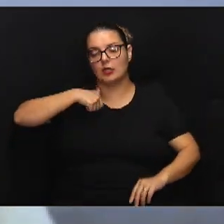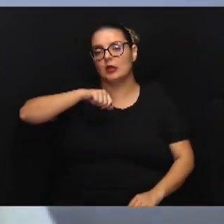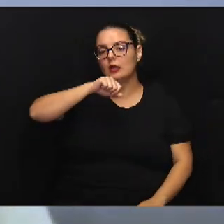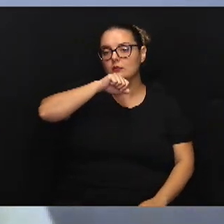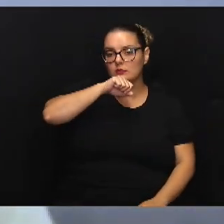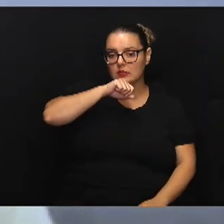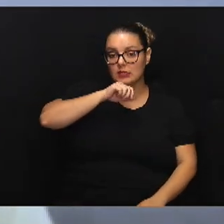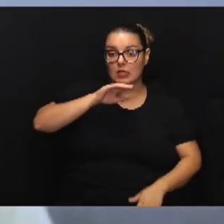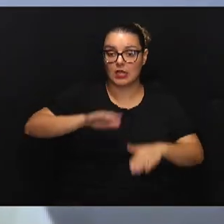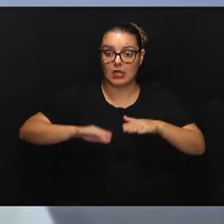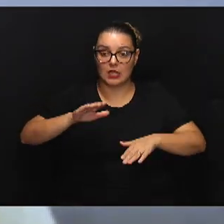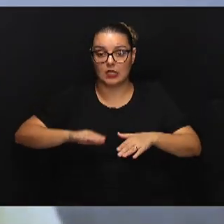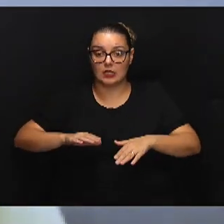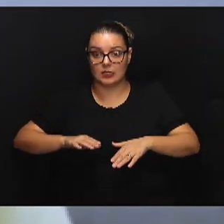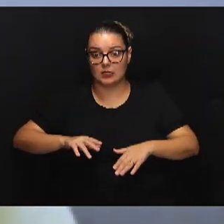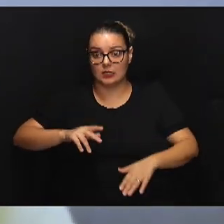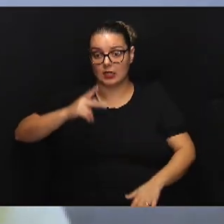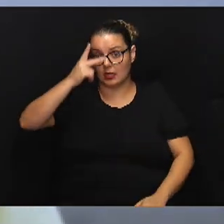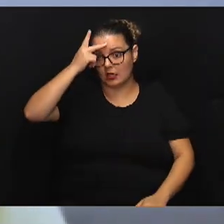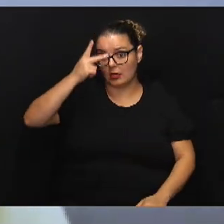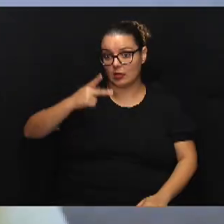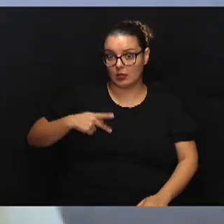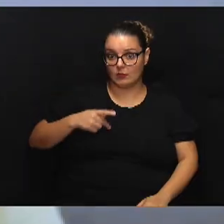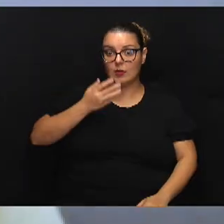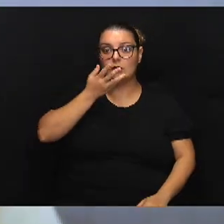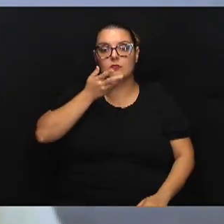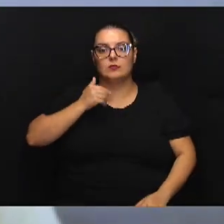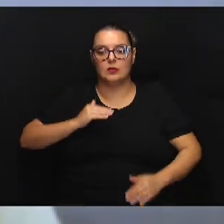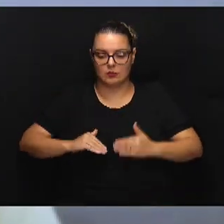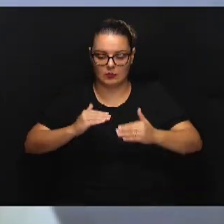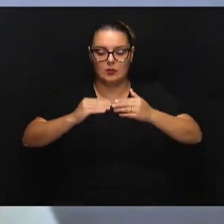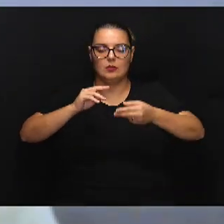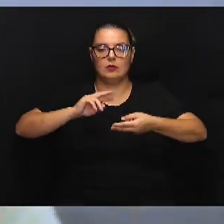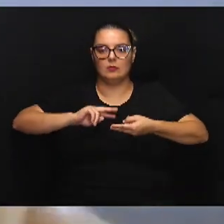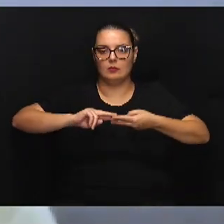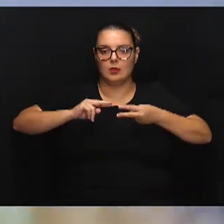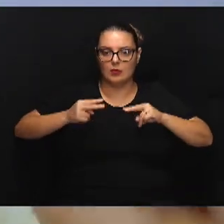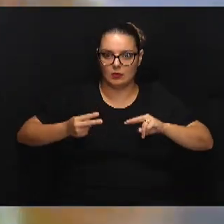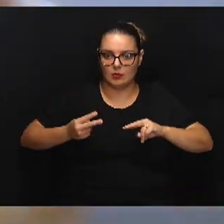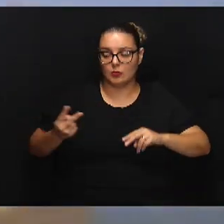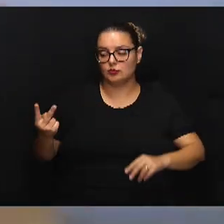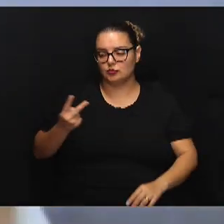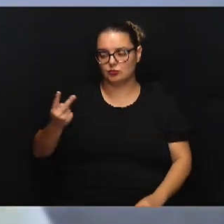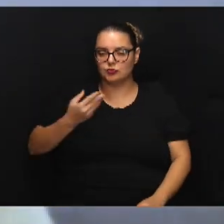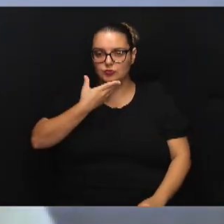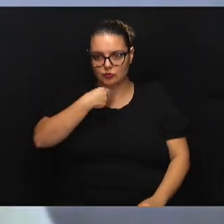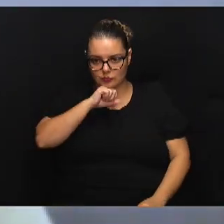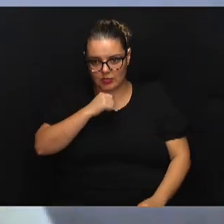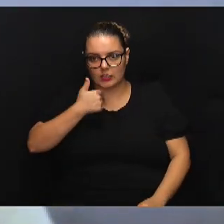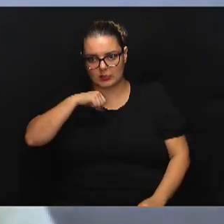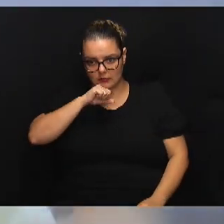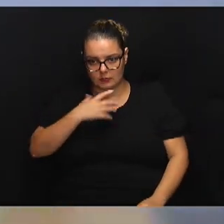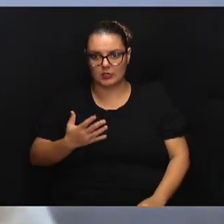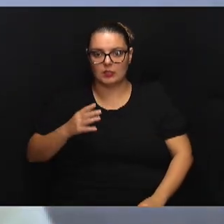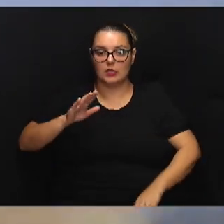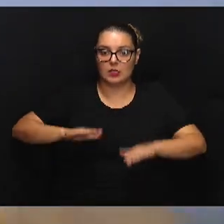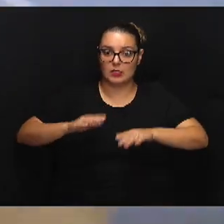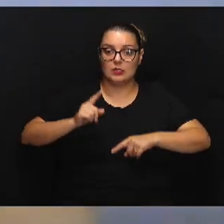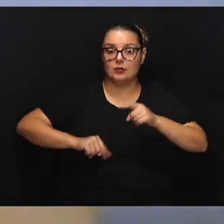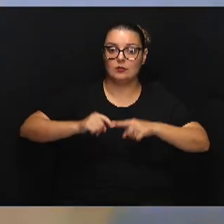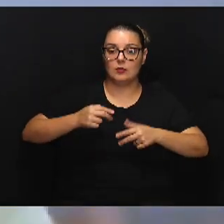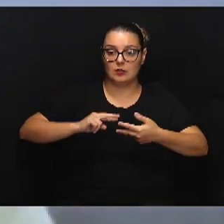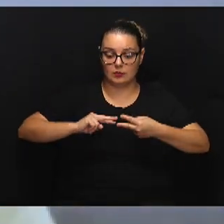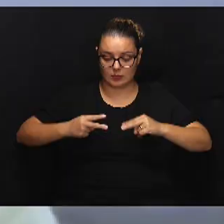Às vezes a própria criança desenvolve o material genético dos pais. Às vezes ela tem material genético para